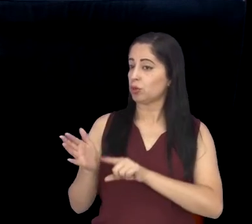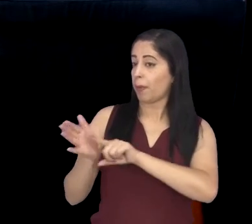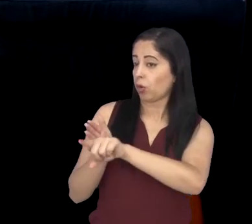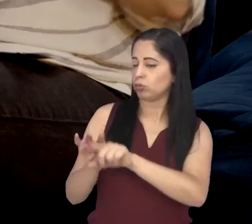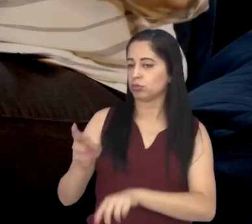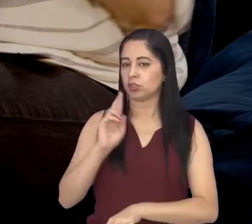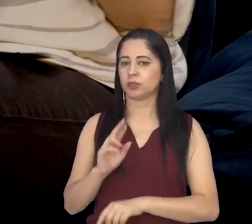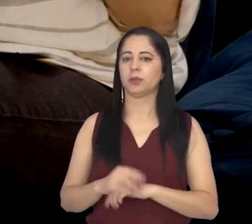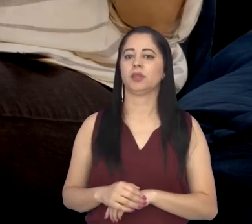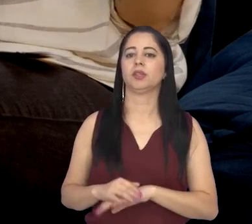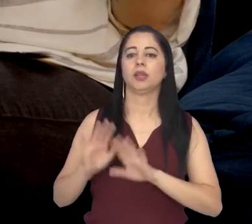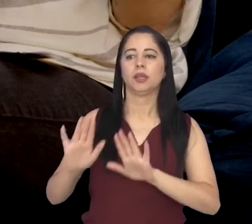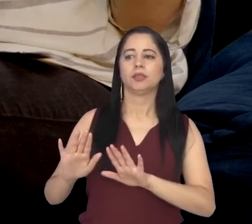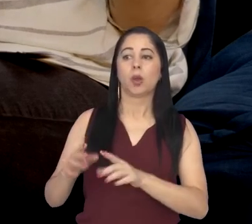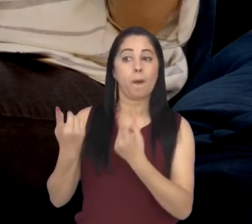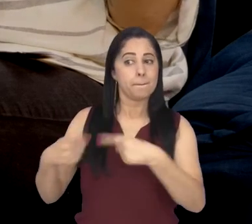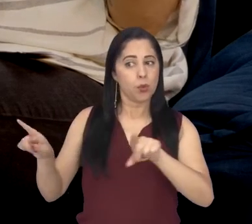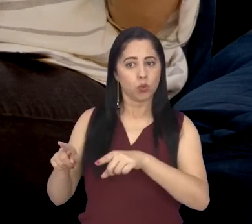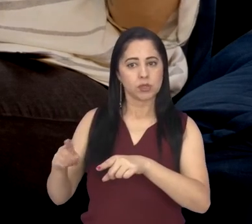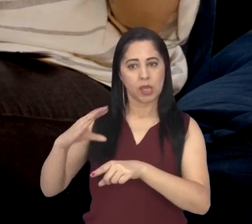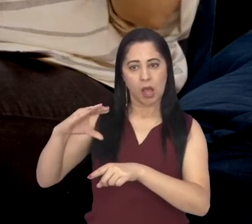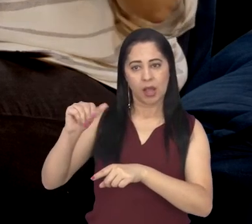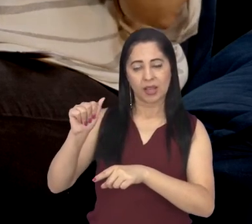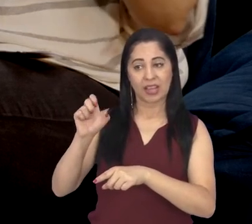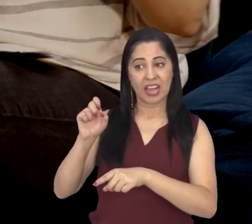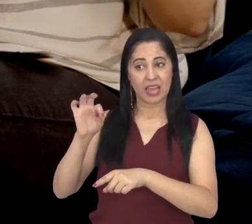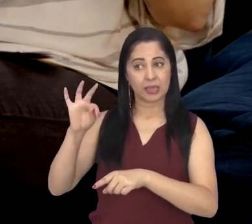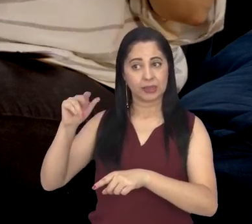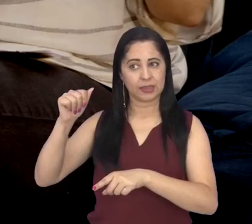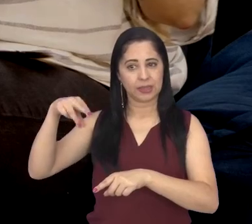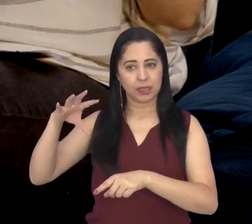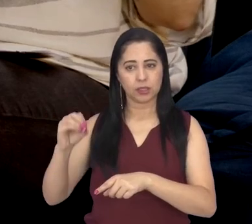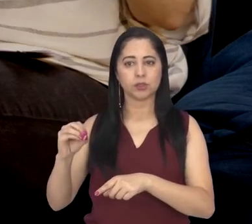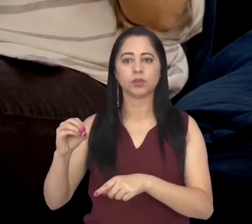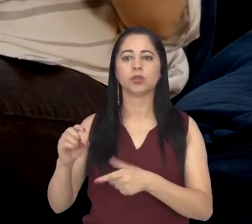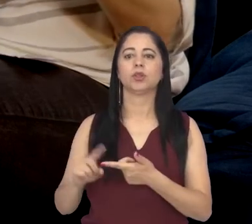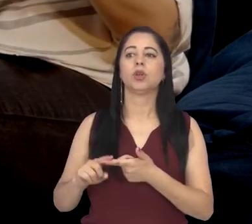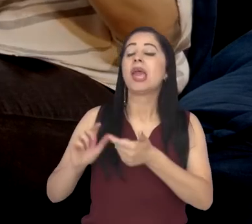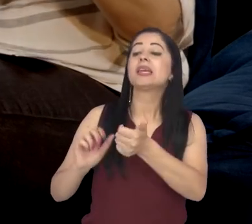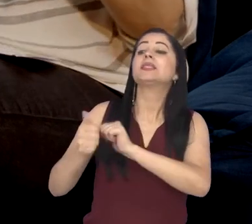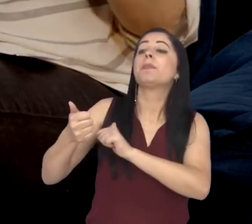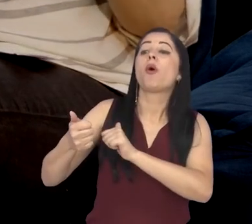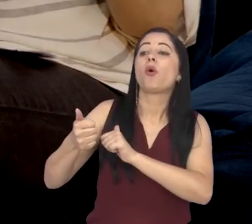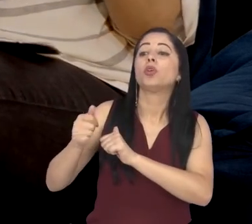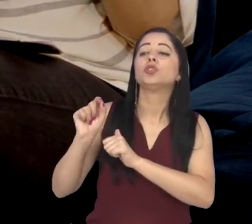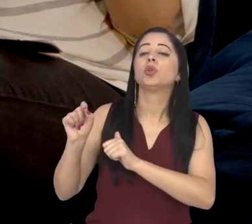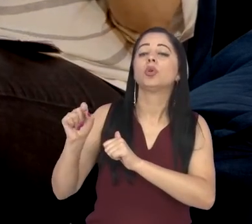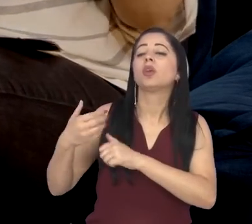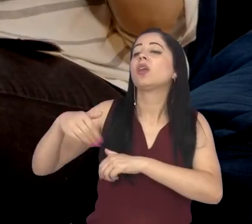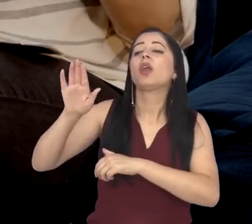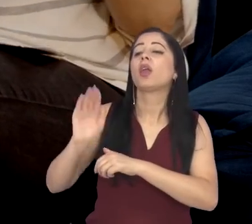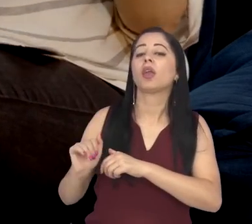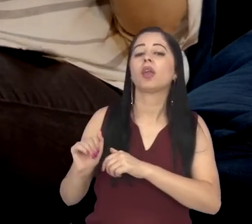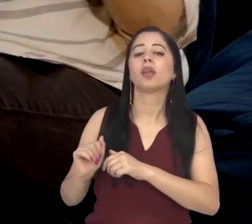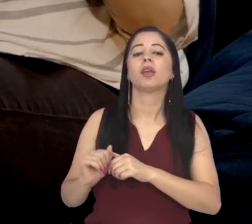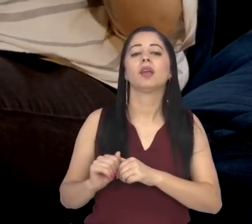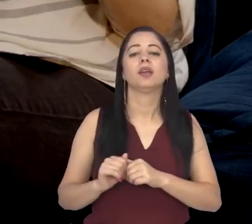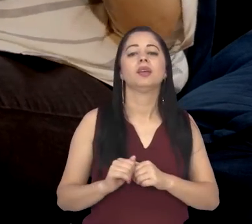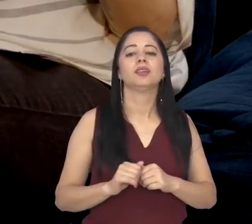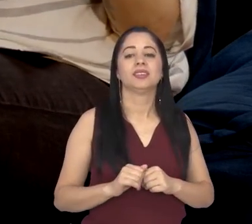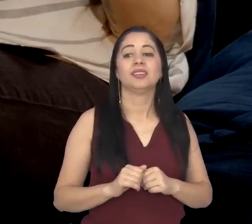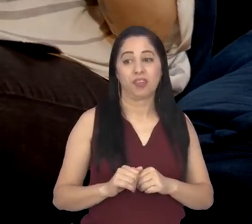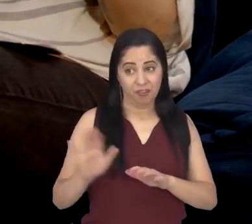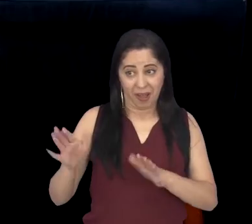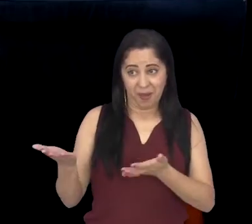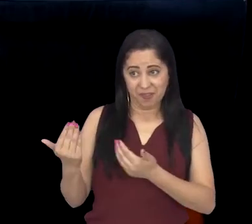talvez Caetano se enquadraria na música? Uma música, um esporte. Vamos nessa?